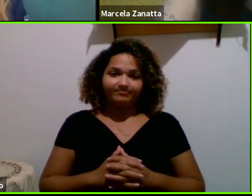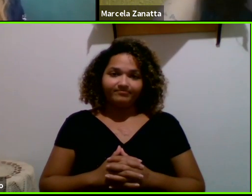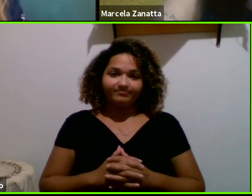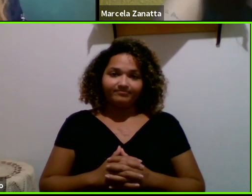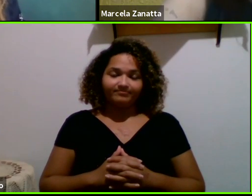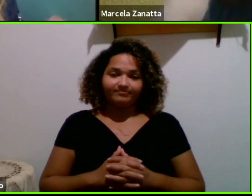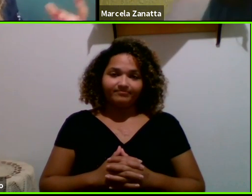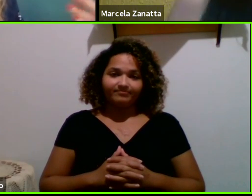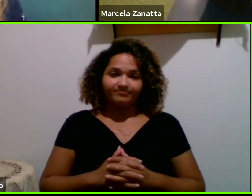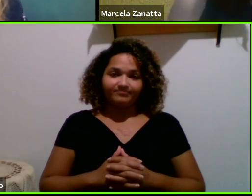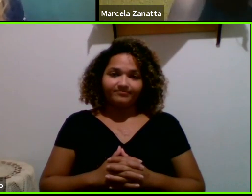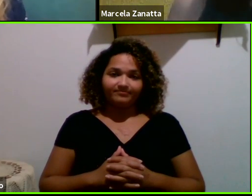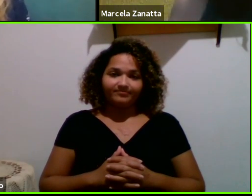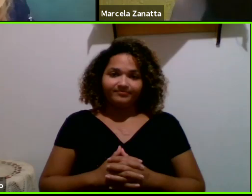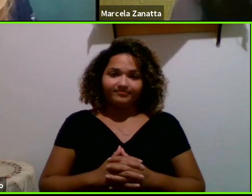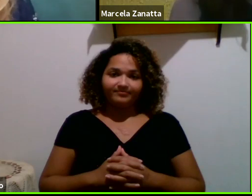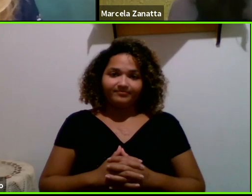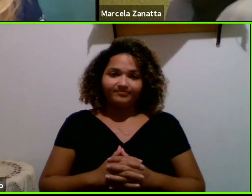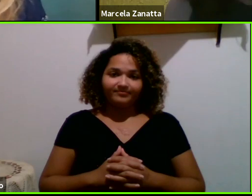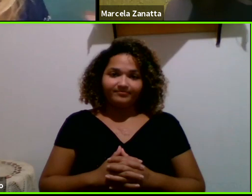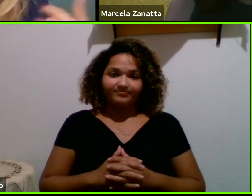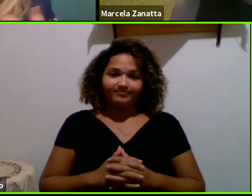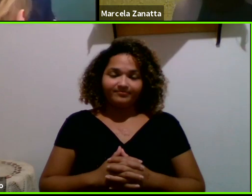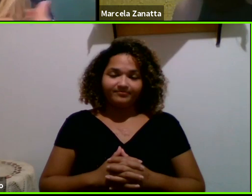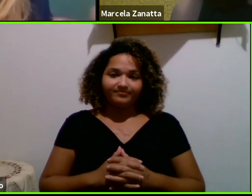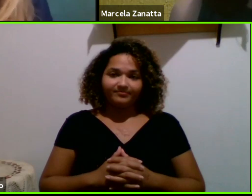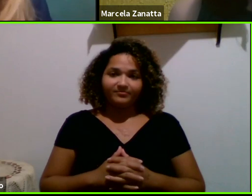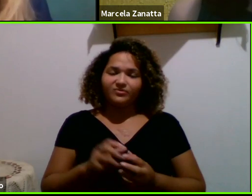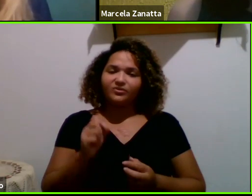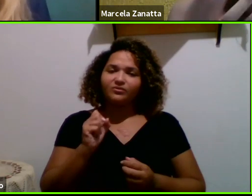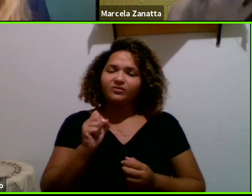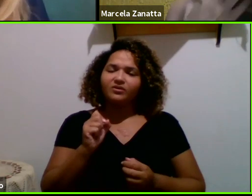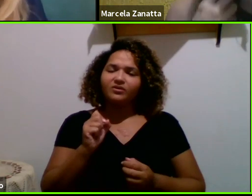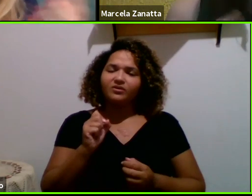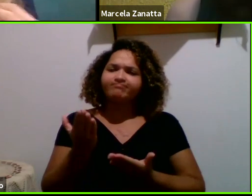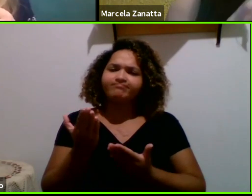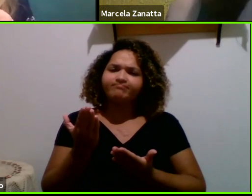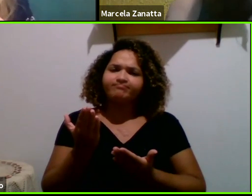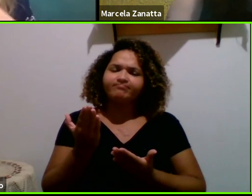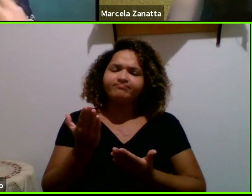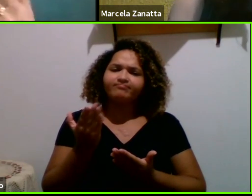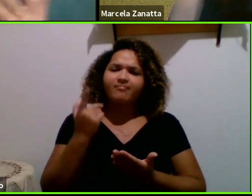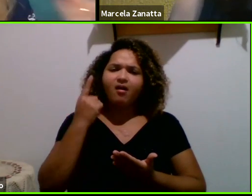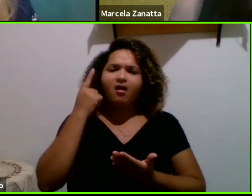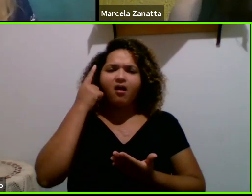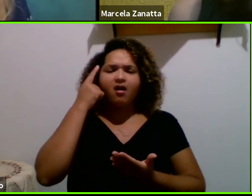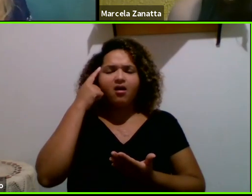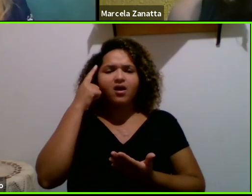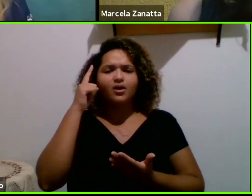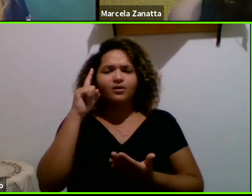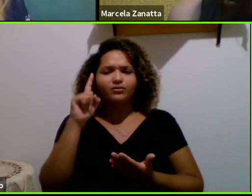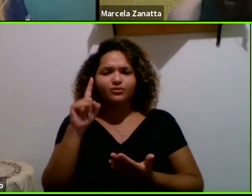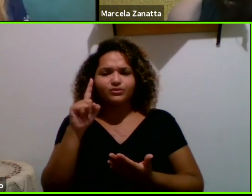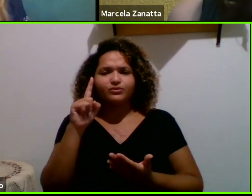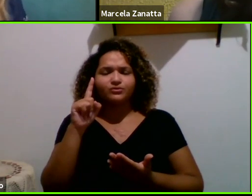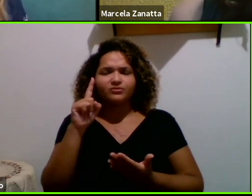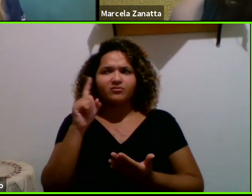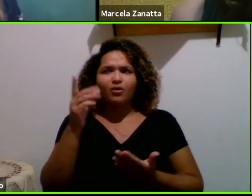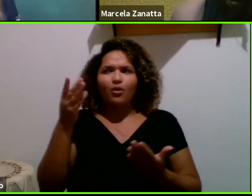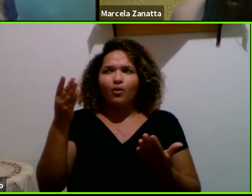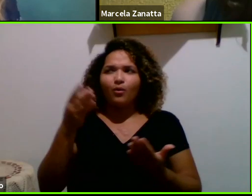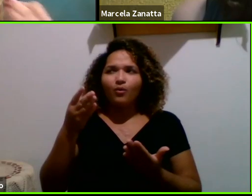Má, o que você achou, né? Dentro do cenário que nós vivemos na